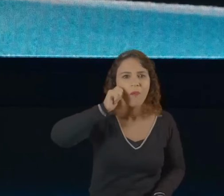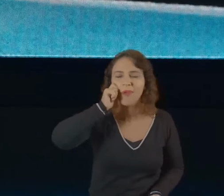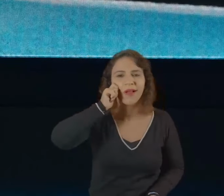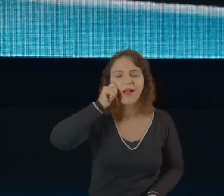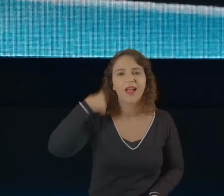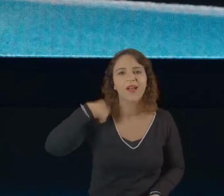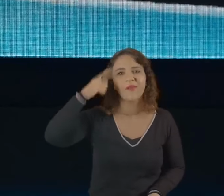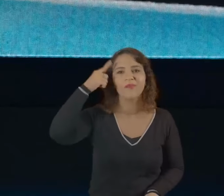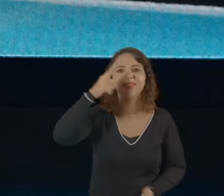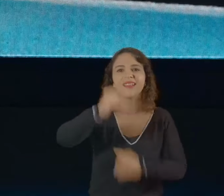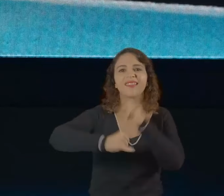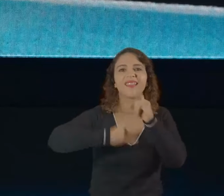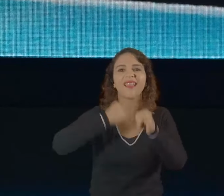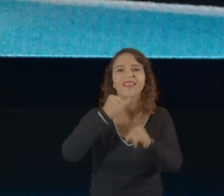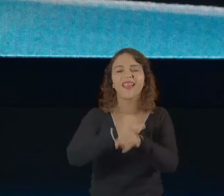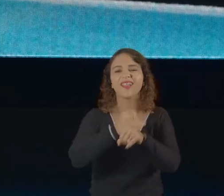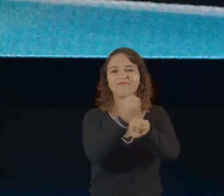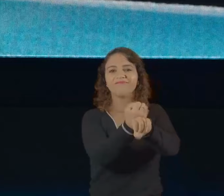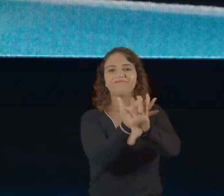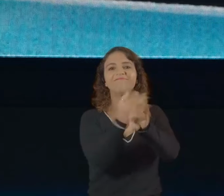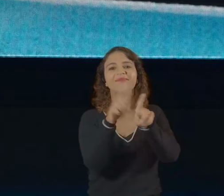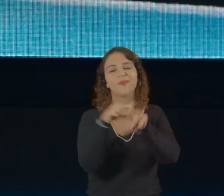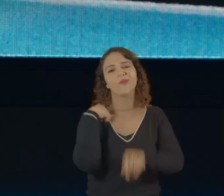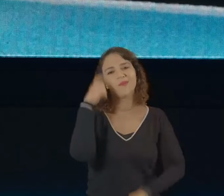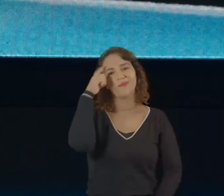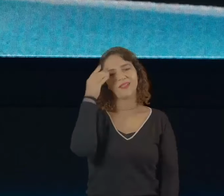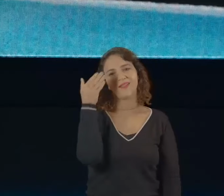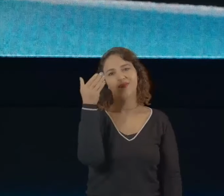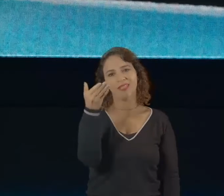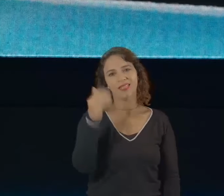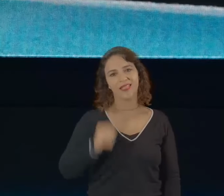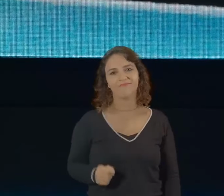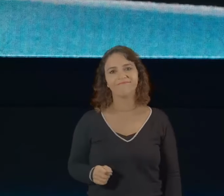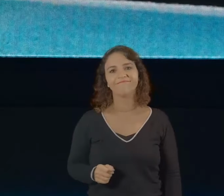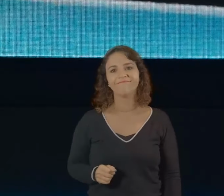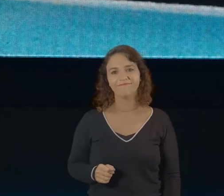nos milhões que estão lá fora. Então saiba